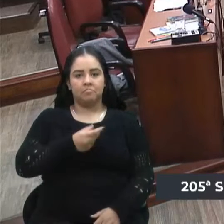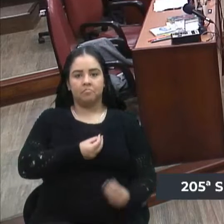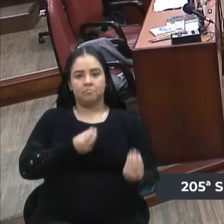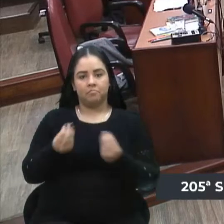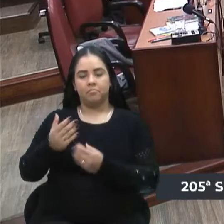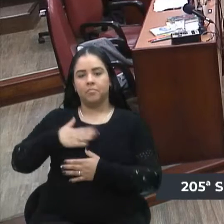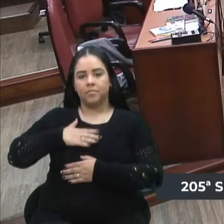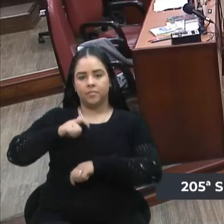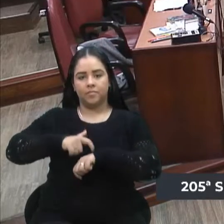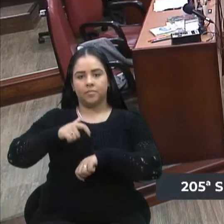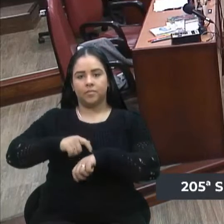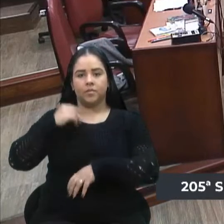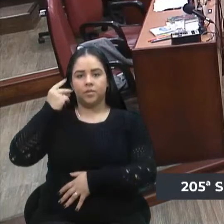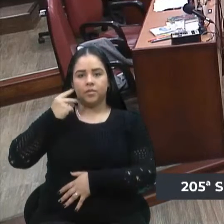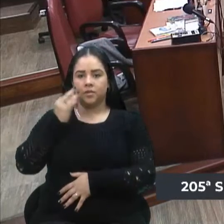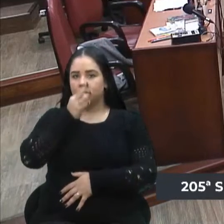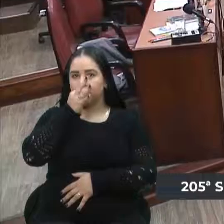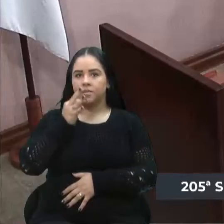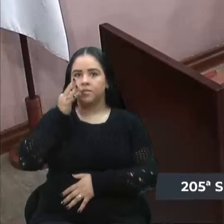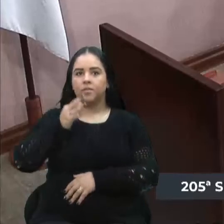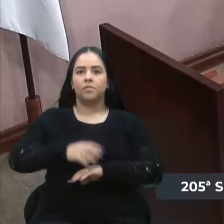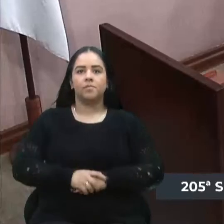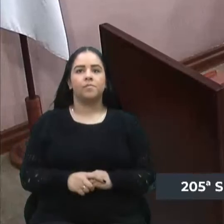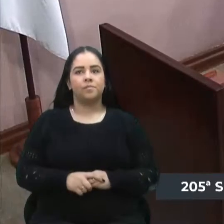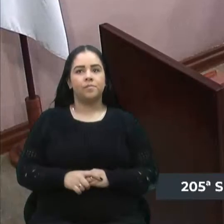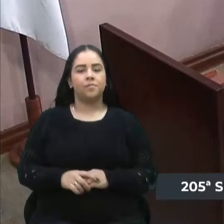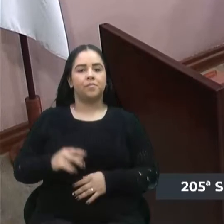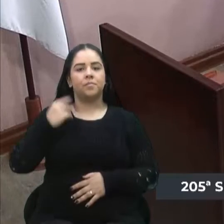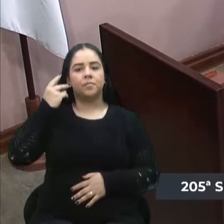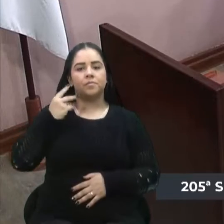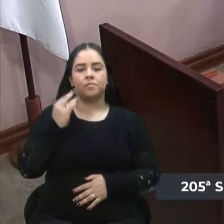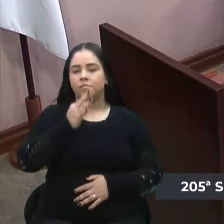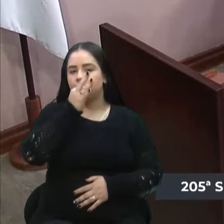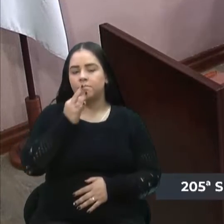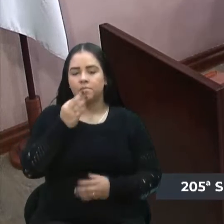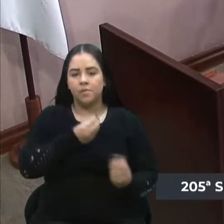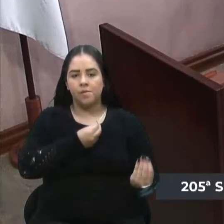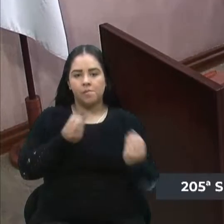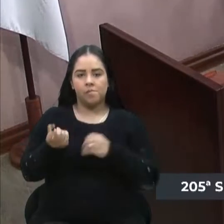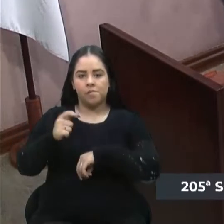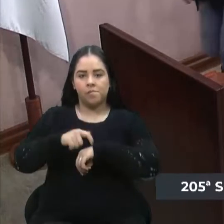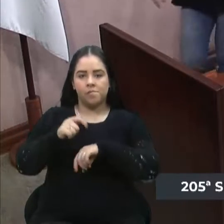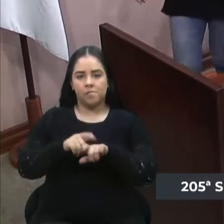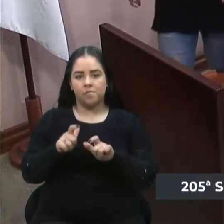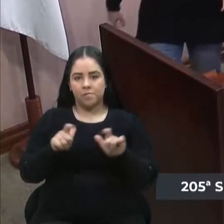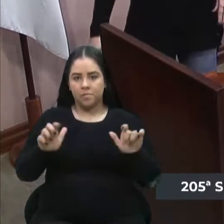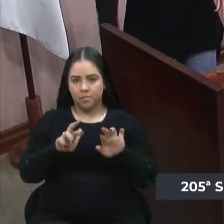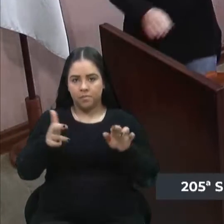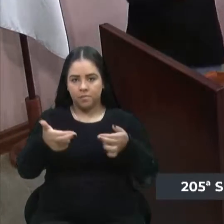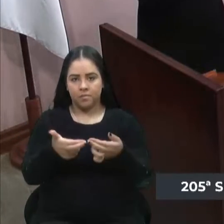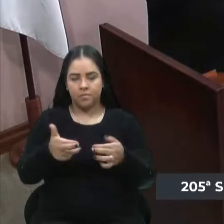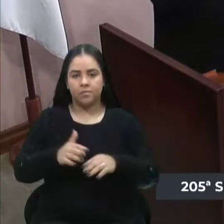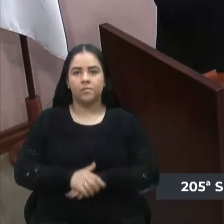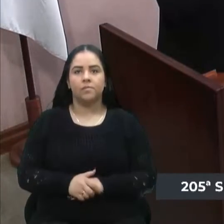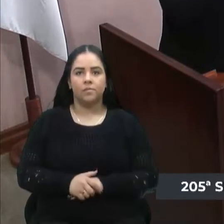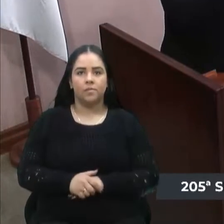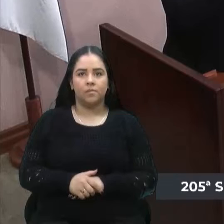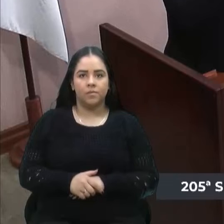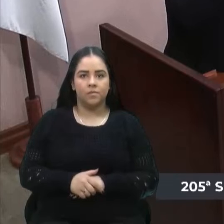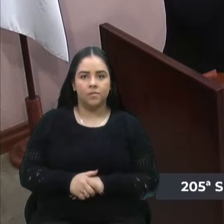grande expediente para a vereadora Tatiane Friso. Vereadora Tatiane, por cedência, ocupa o grande expediente.